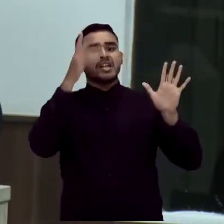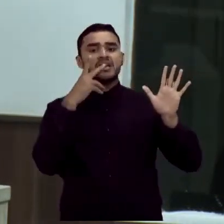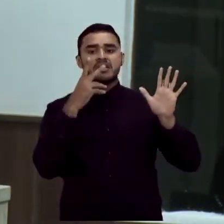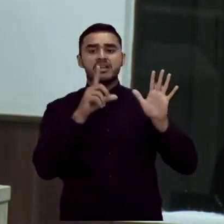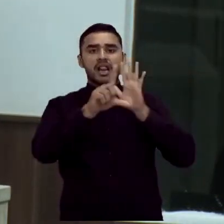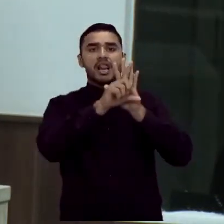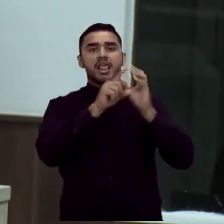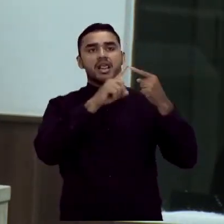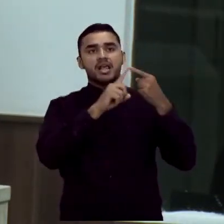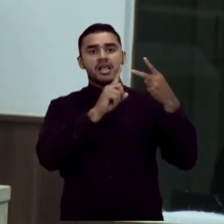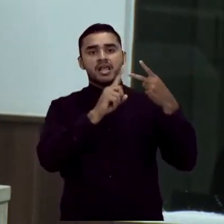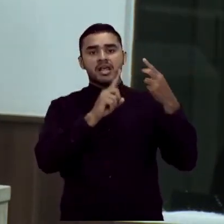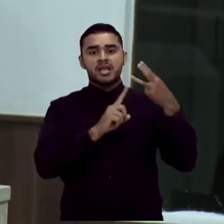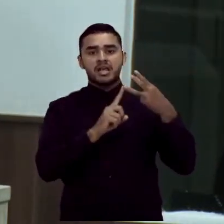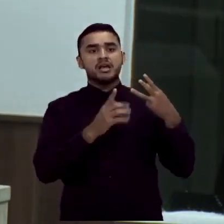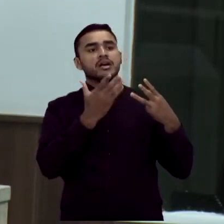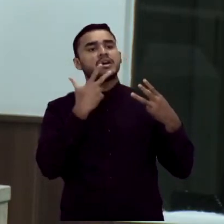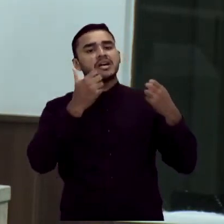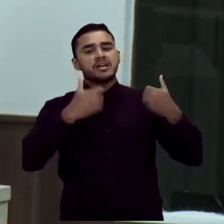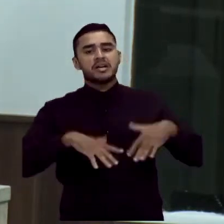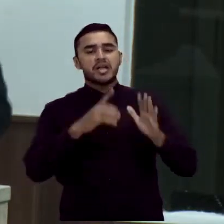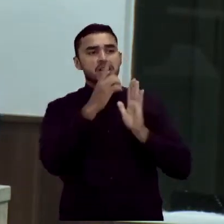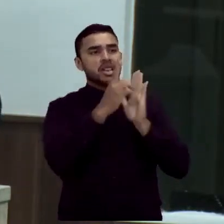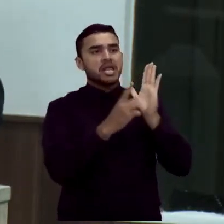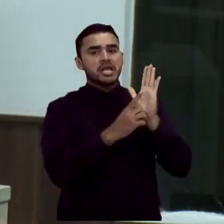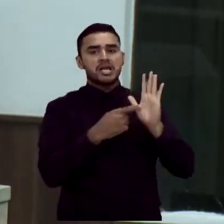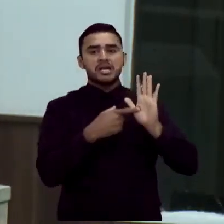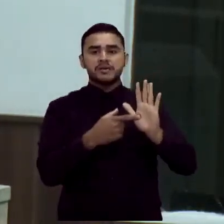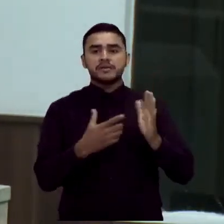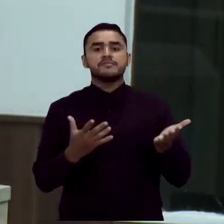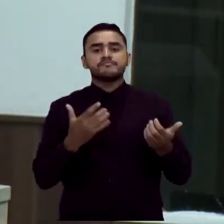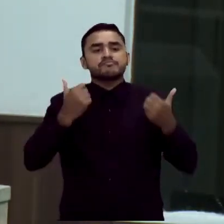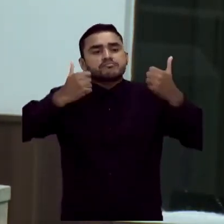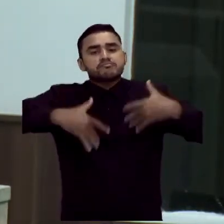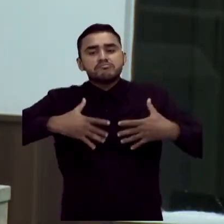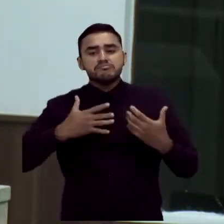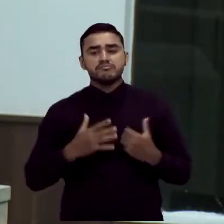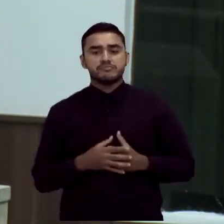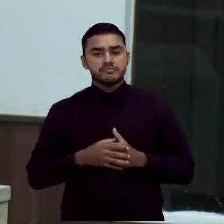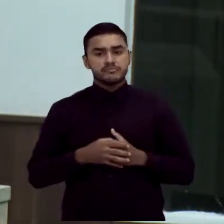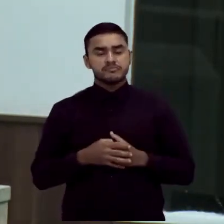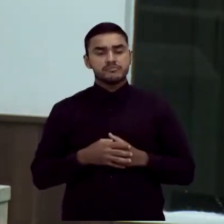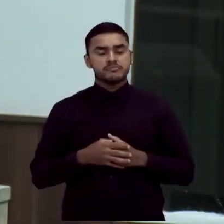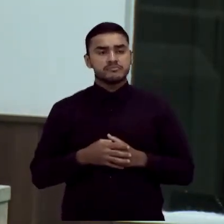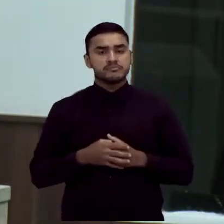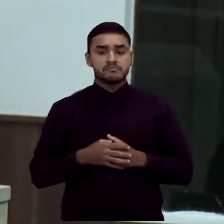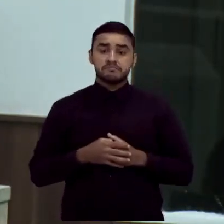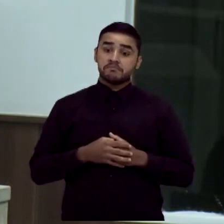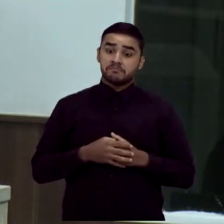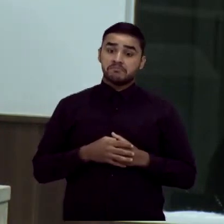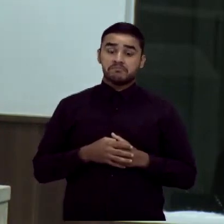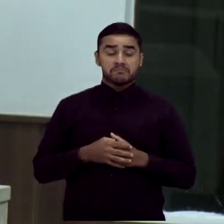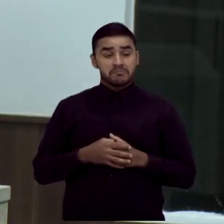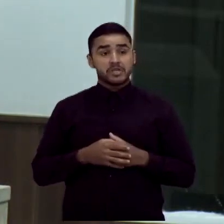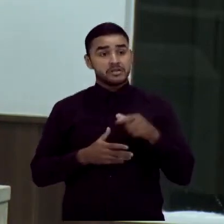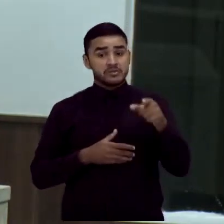leis. Leis federais, citou decreto. O que é que diz esse decreto? Se Vossa Excelência não tem